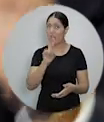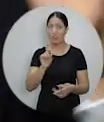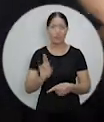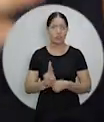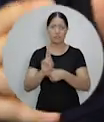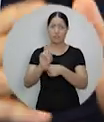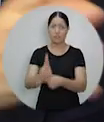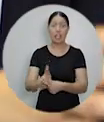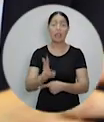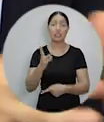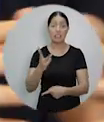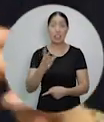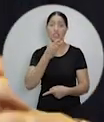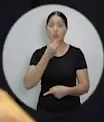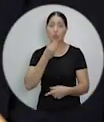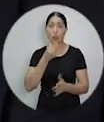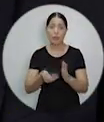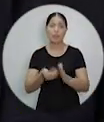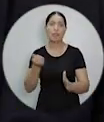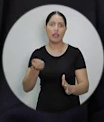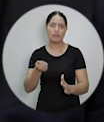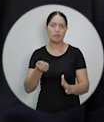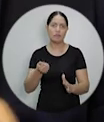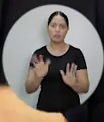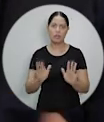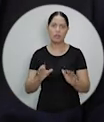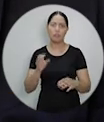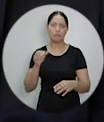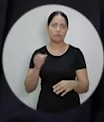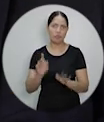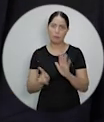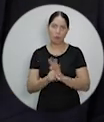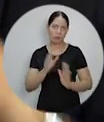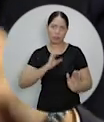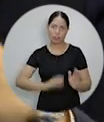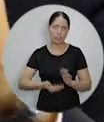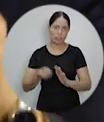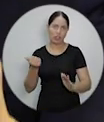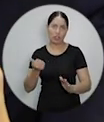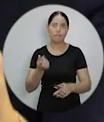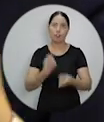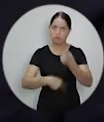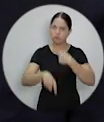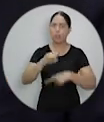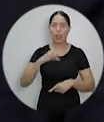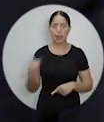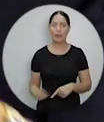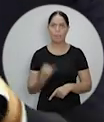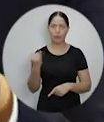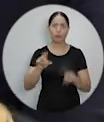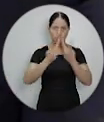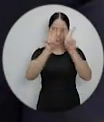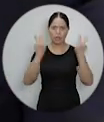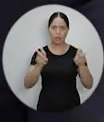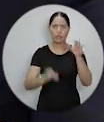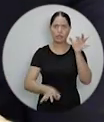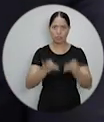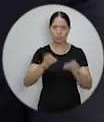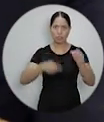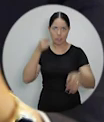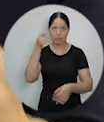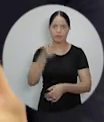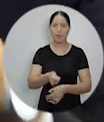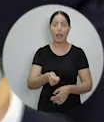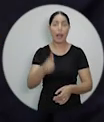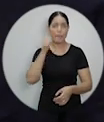candidatura, 3 homens deixariam de ser candidatos. Isso teve um impacto muito forte, foi uma virada jurisprudencial que levou a uma confirmação